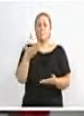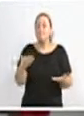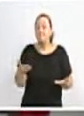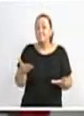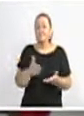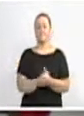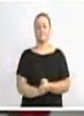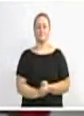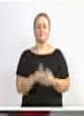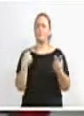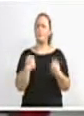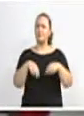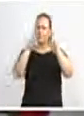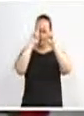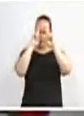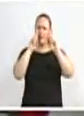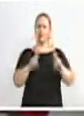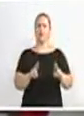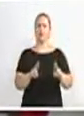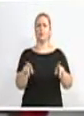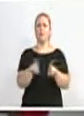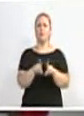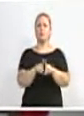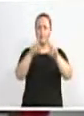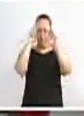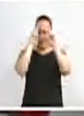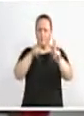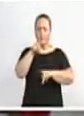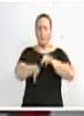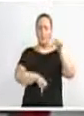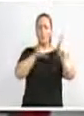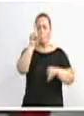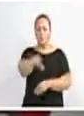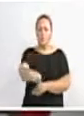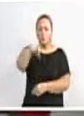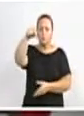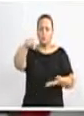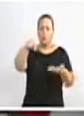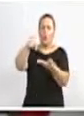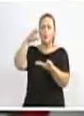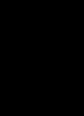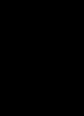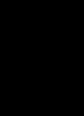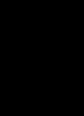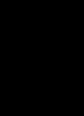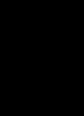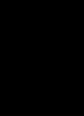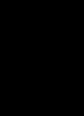povo brasileiro coloca no comando desse país e faz as coisas andarem. Era isso na tarde de hoje.